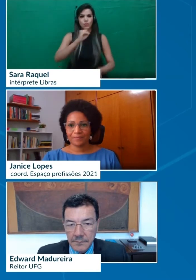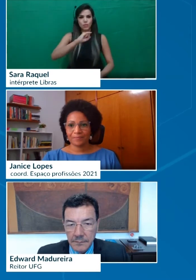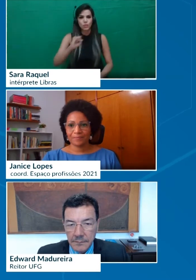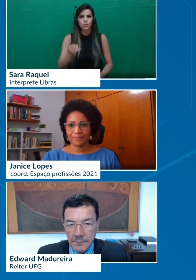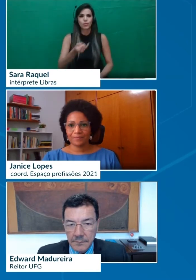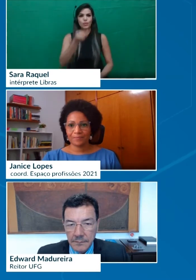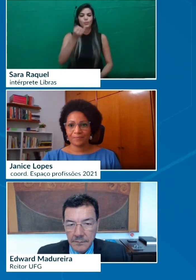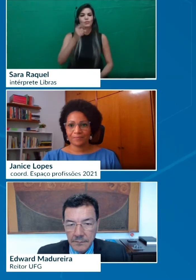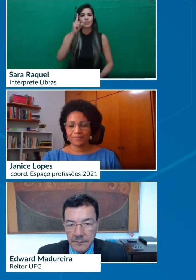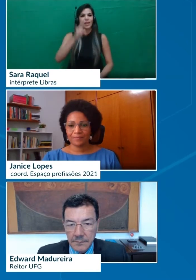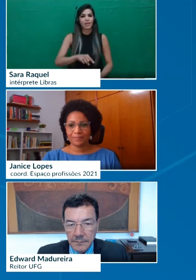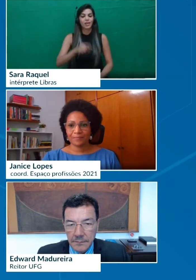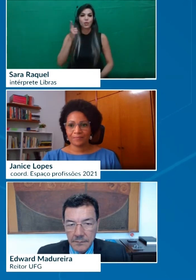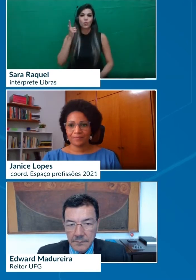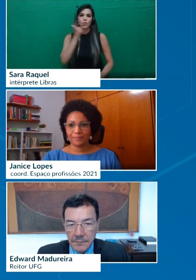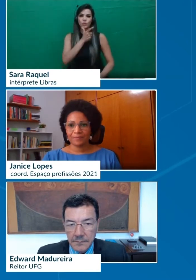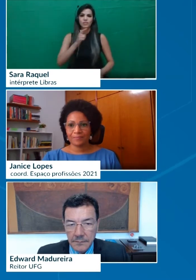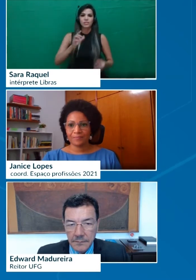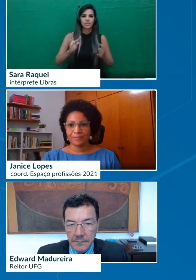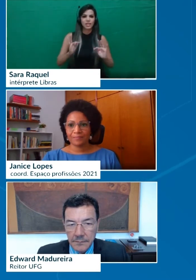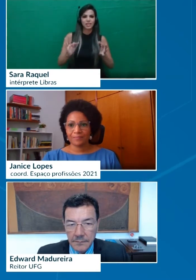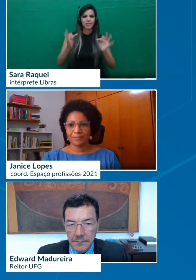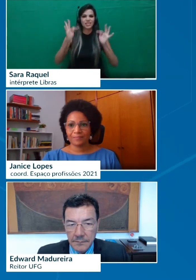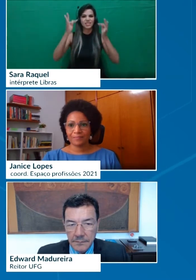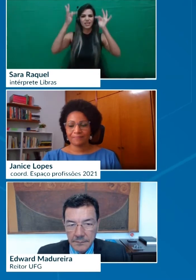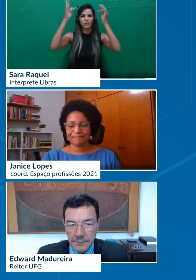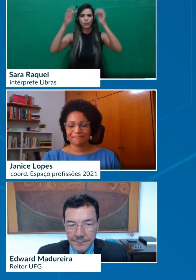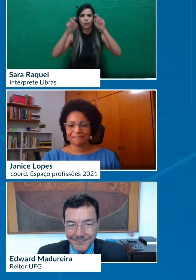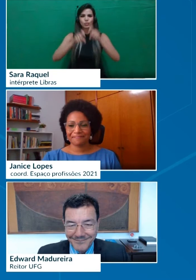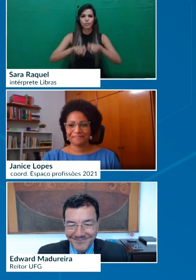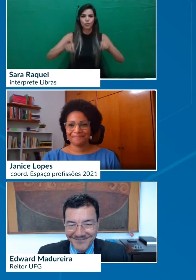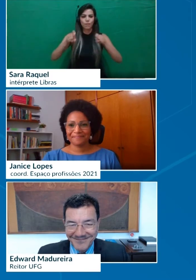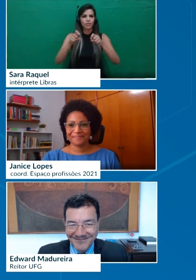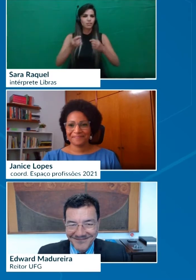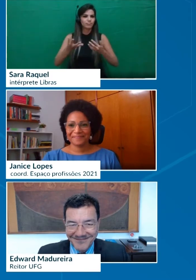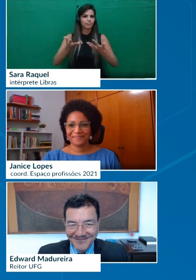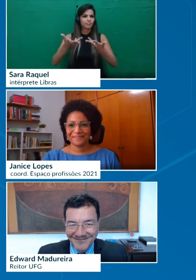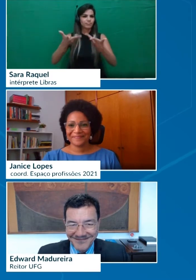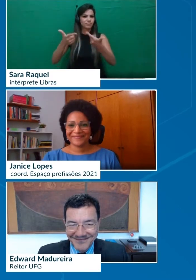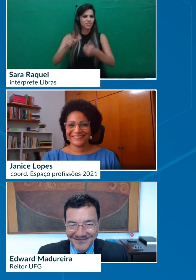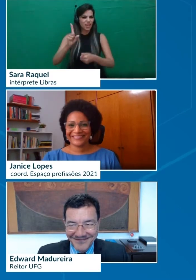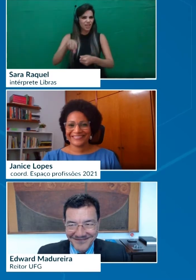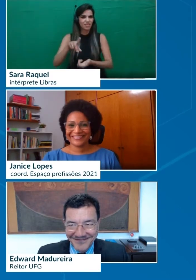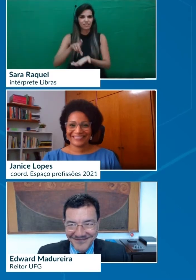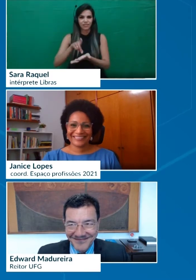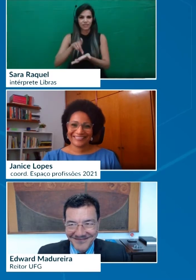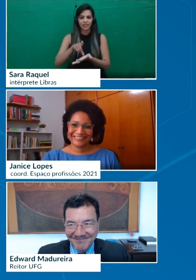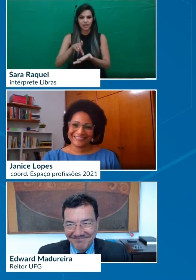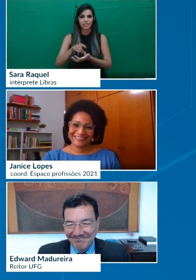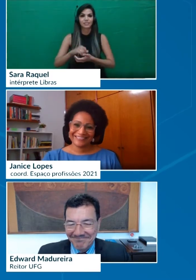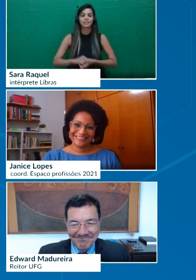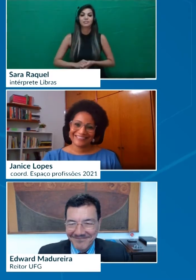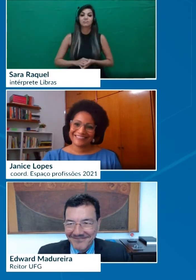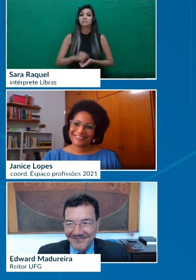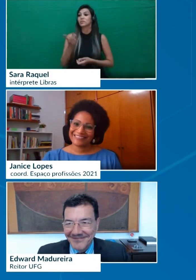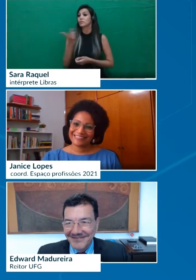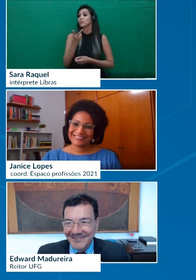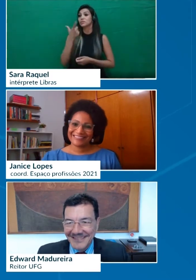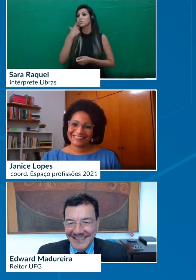em dominar as tecnologias computacionais? Quem quer falar sobre isso? Professora Edivar, professora